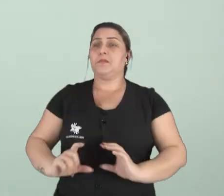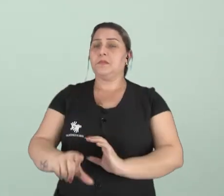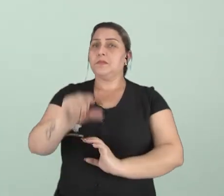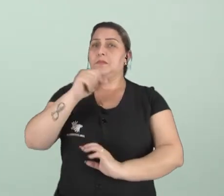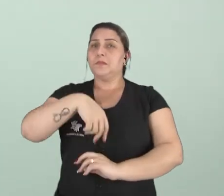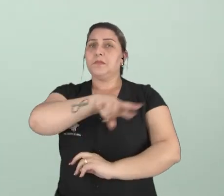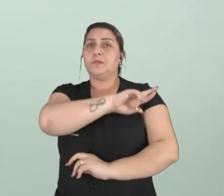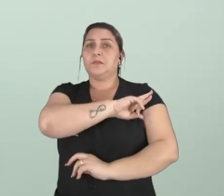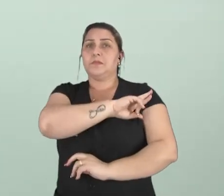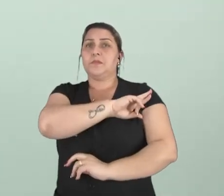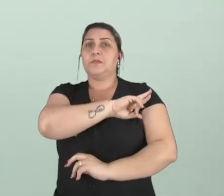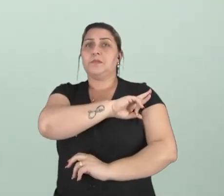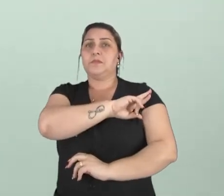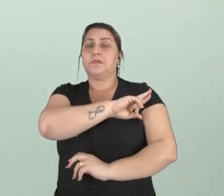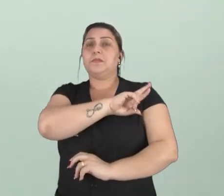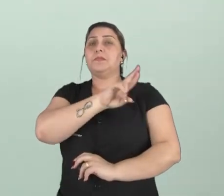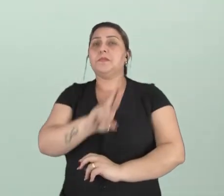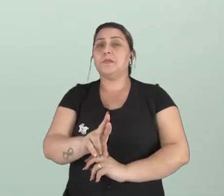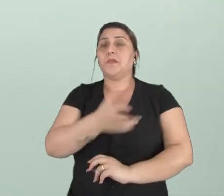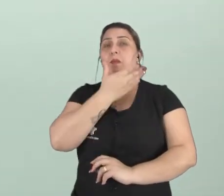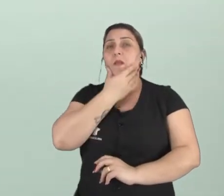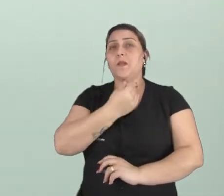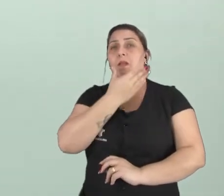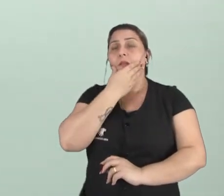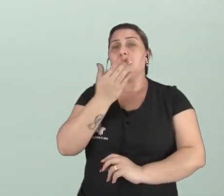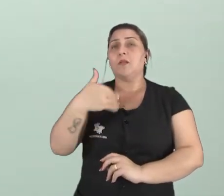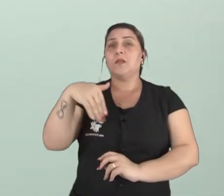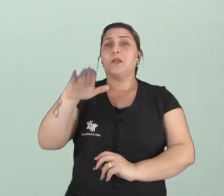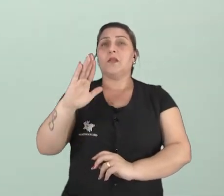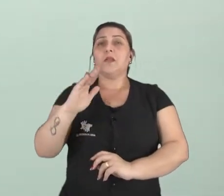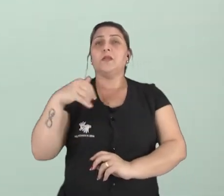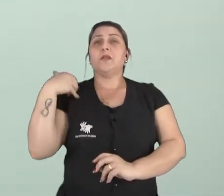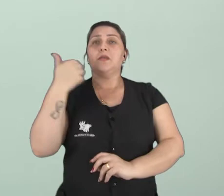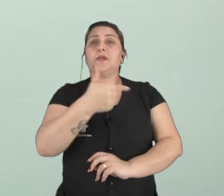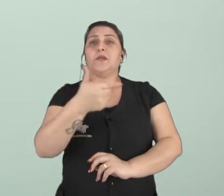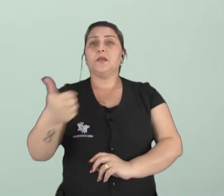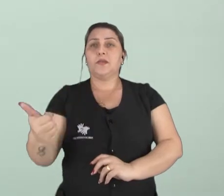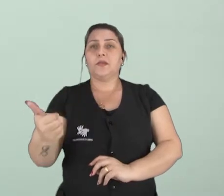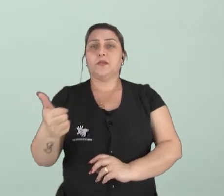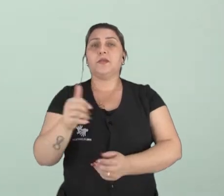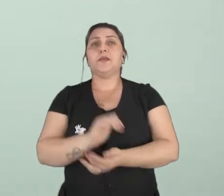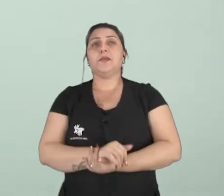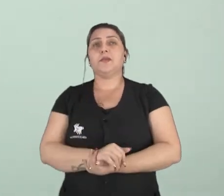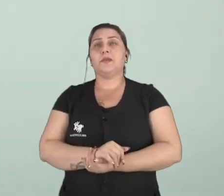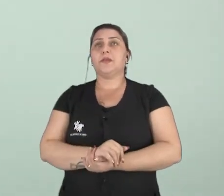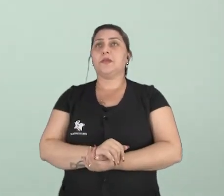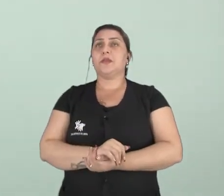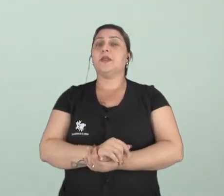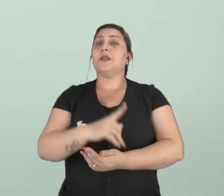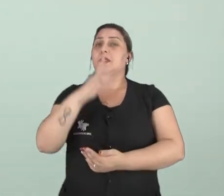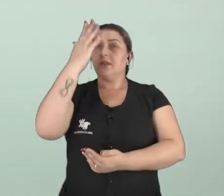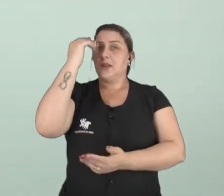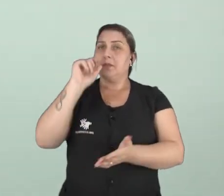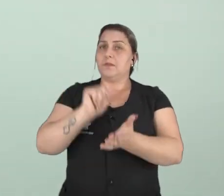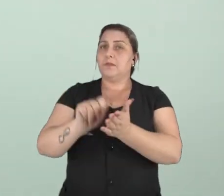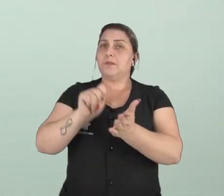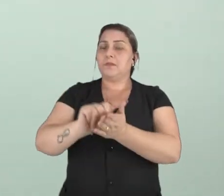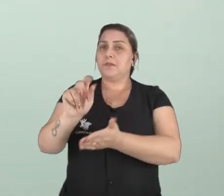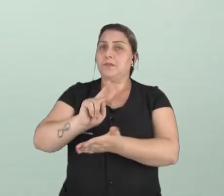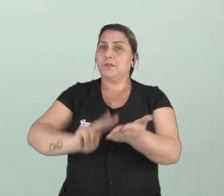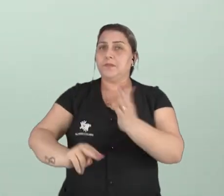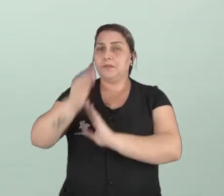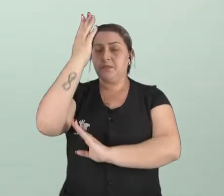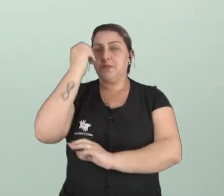escolher os representantes, a gente só tem os homens maiores de 21 anos, né, que fossem alfabetizados, então a gente